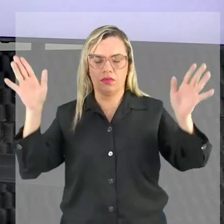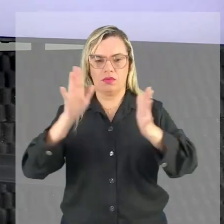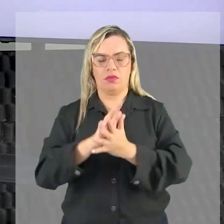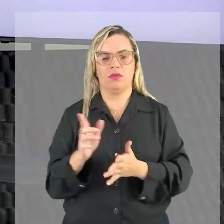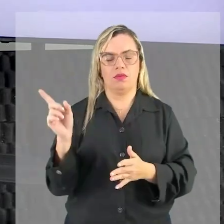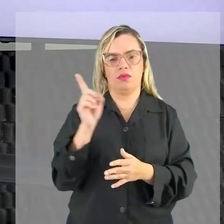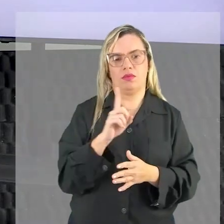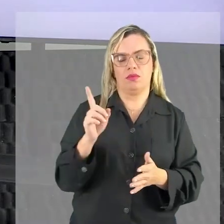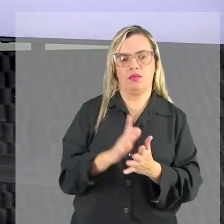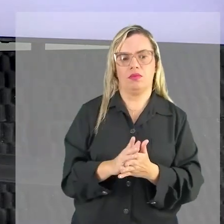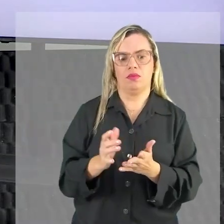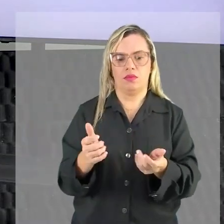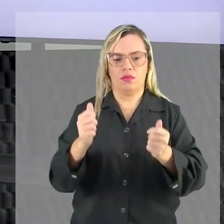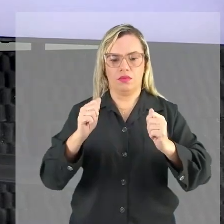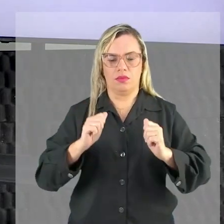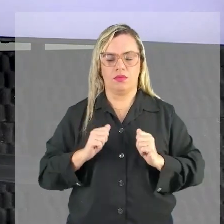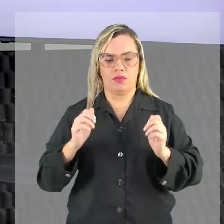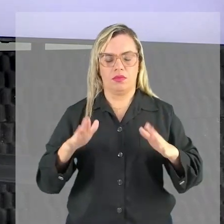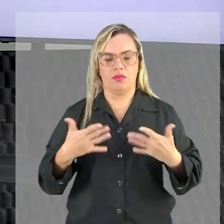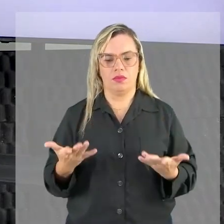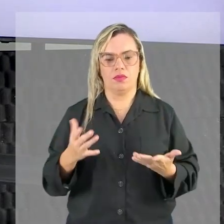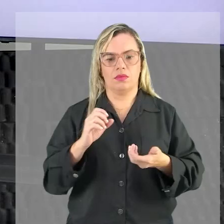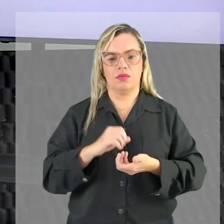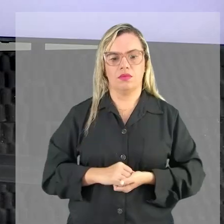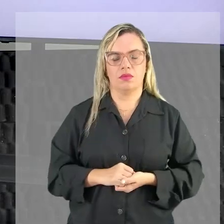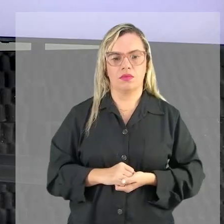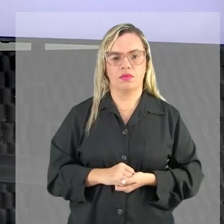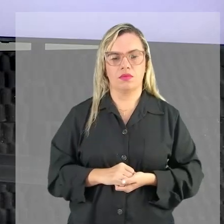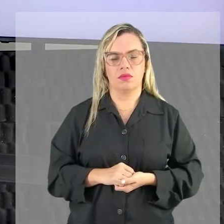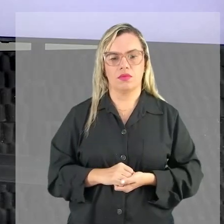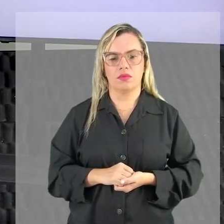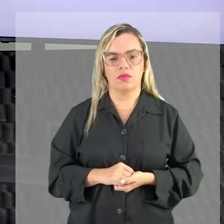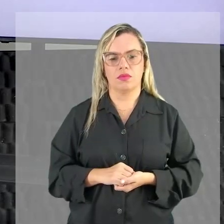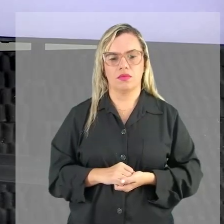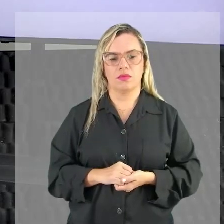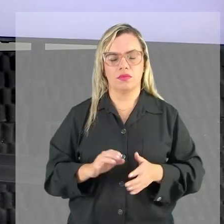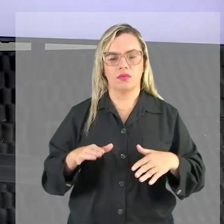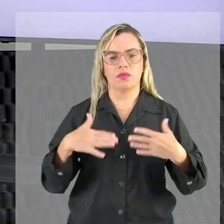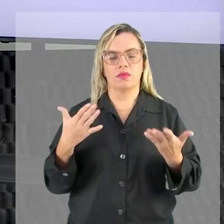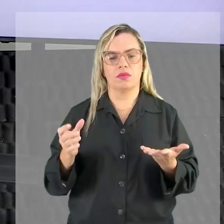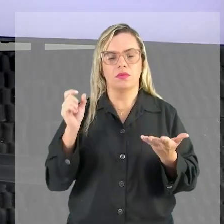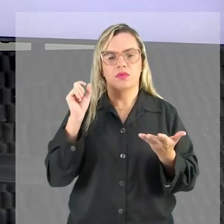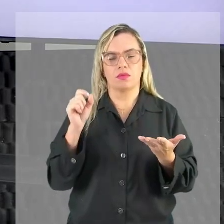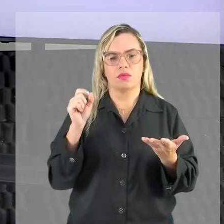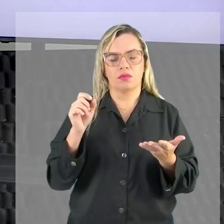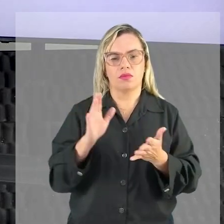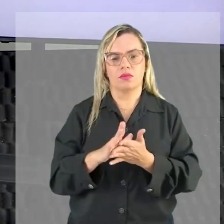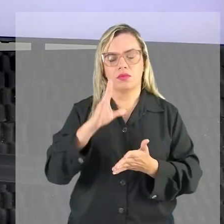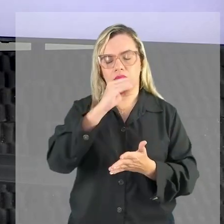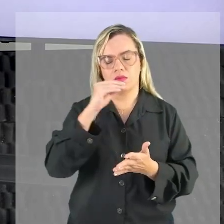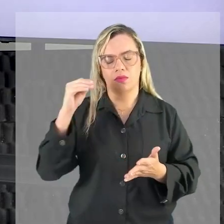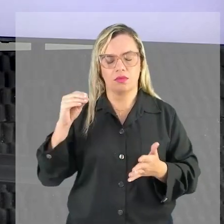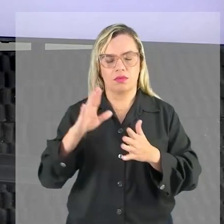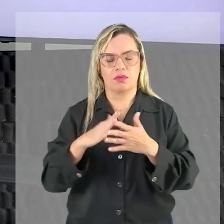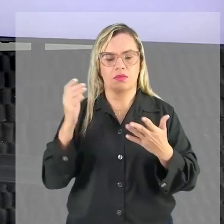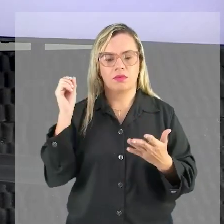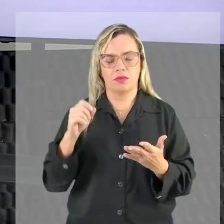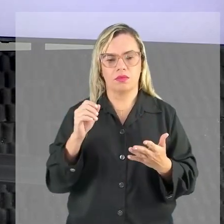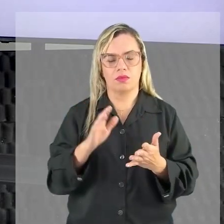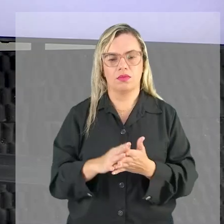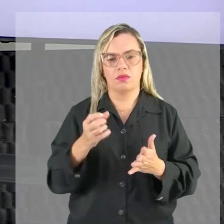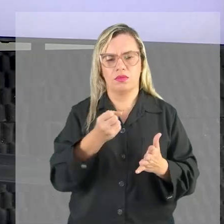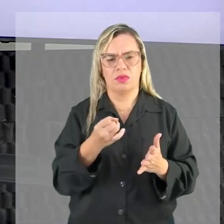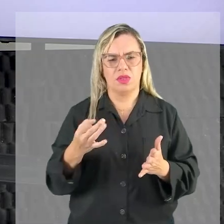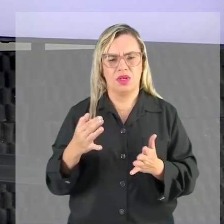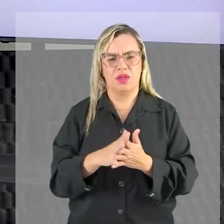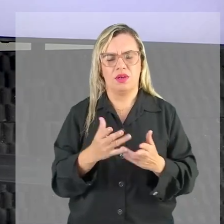é sedentário, certo? E o adolescente, a mesma